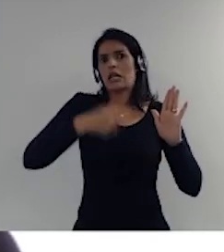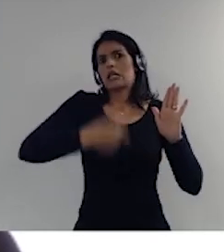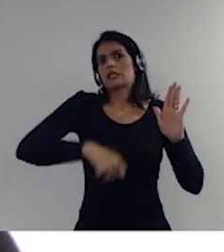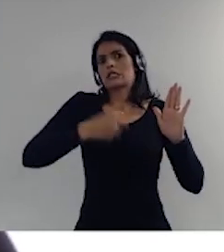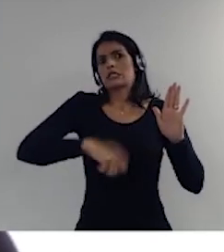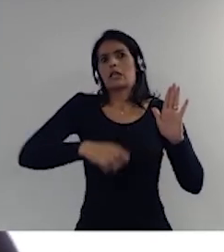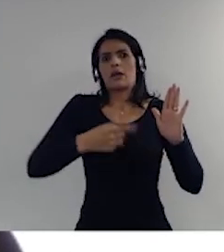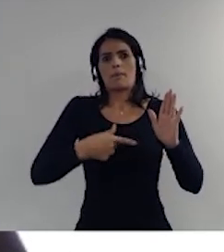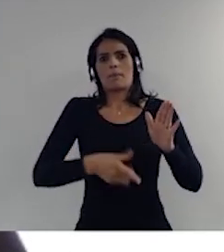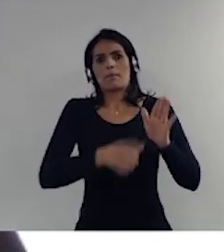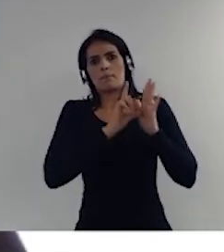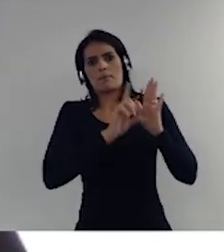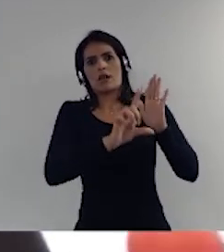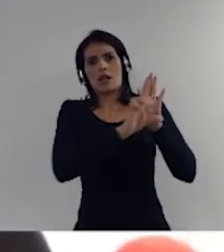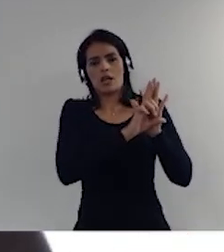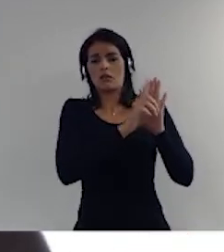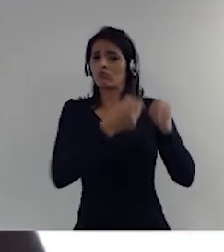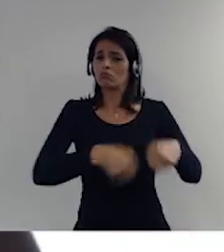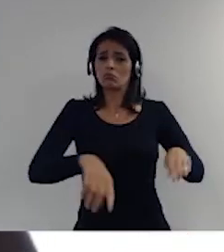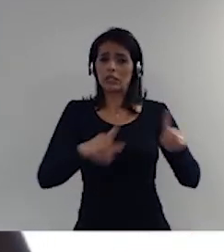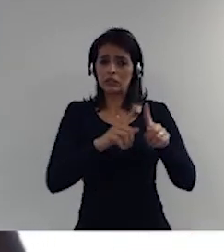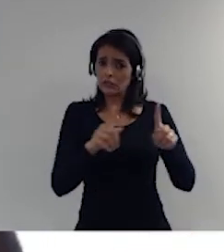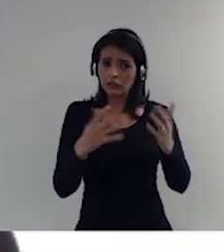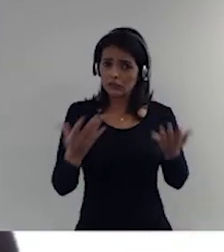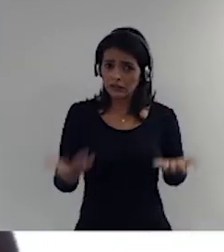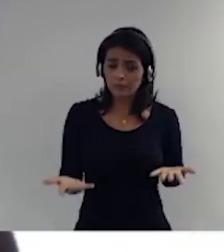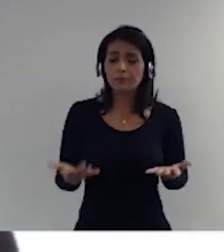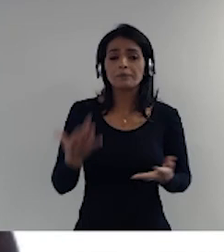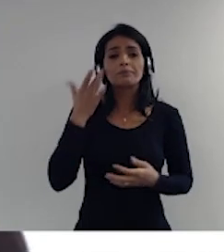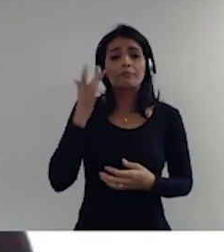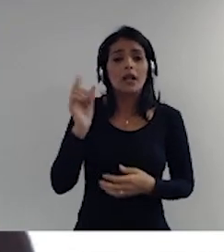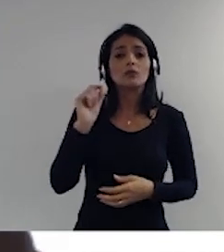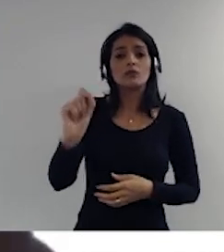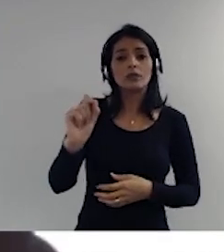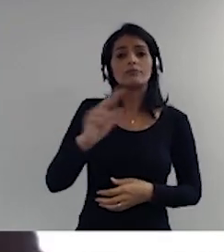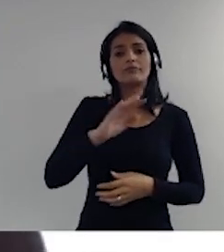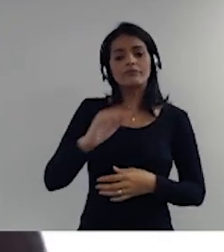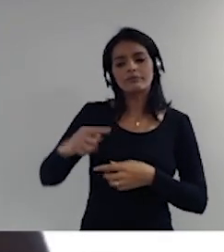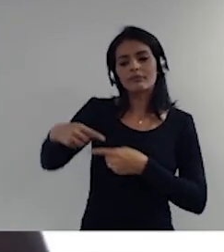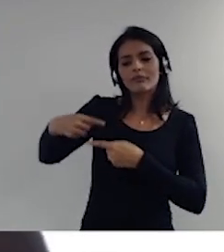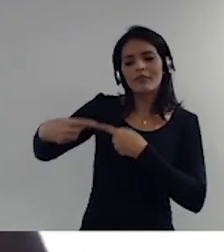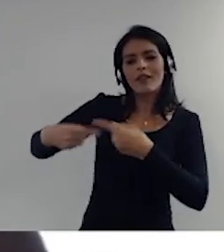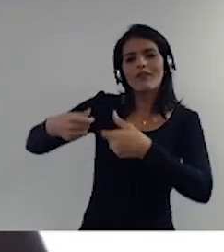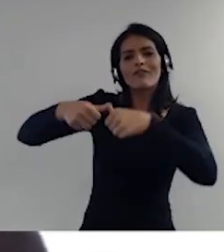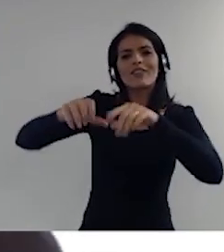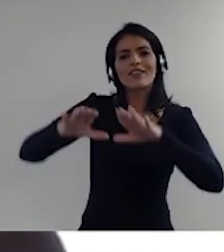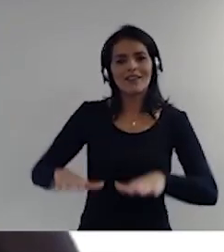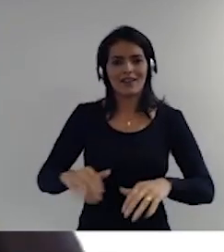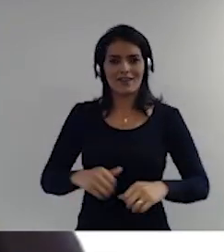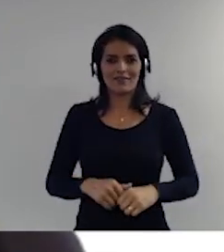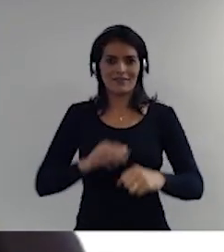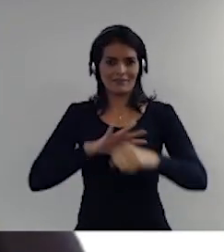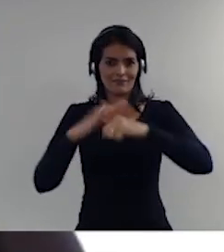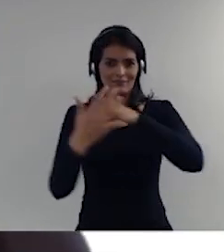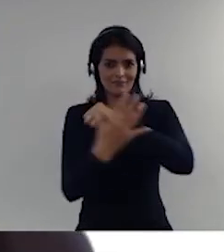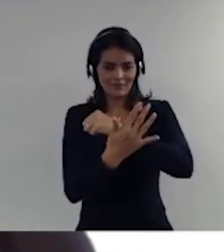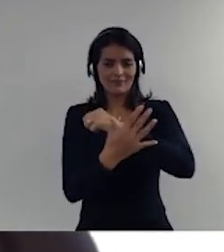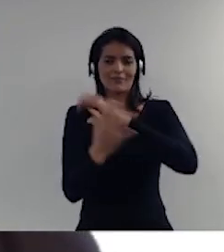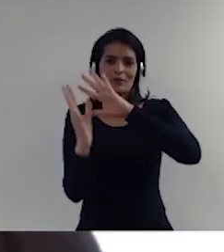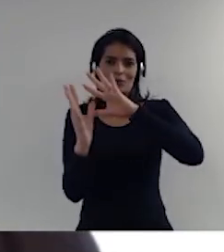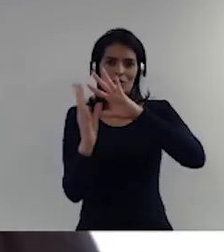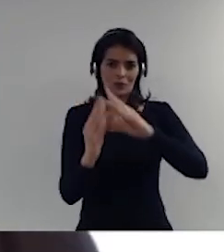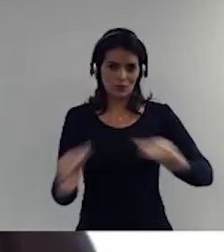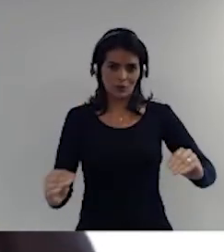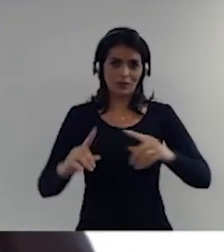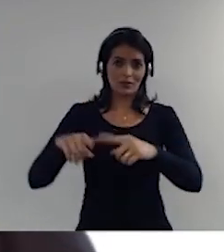de permissão legal, e nós achamos que esse vai ser um legado para depois, mas, de